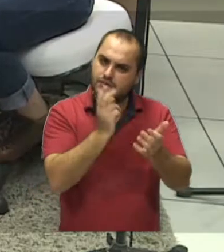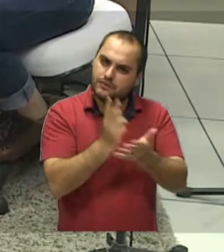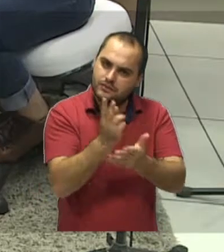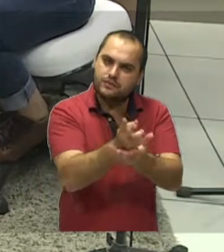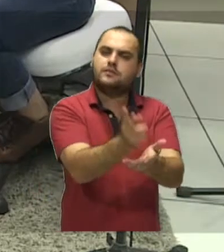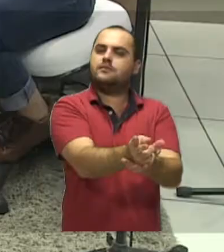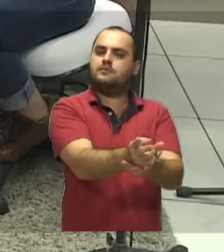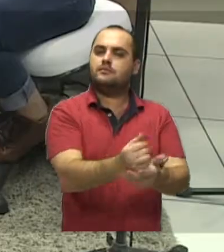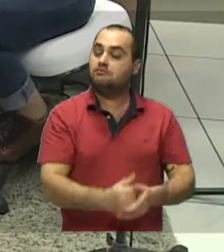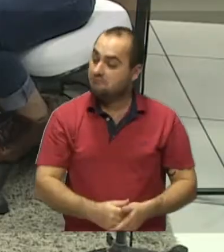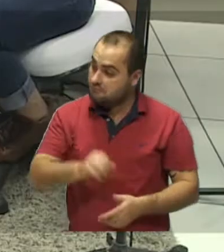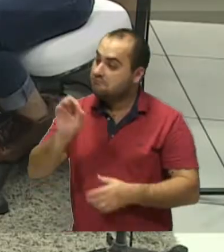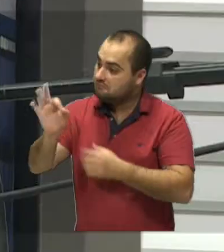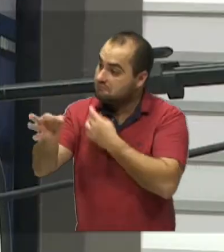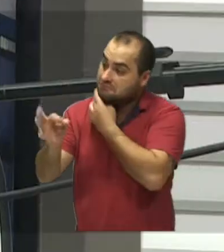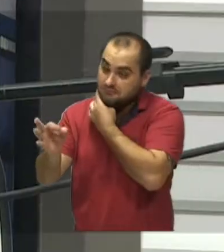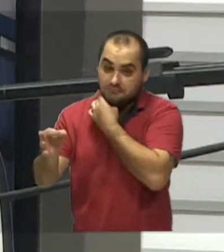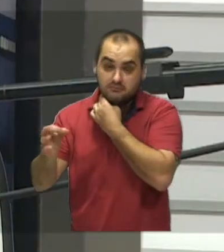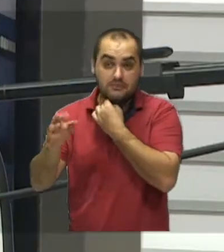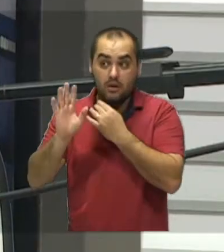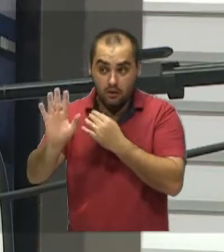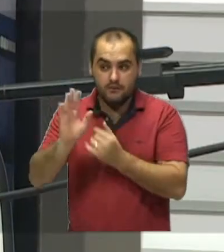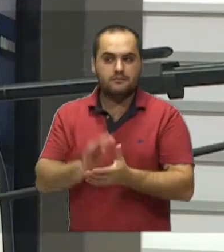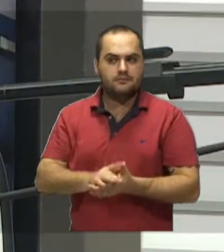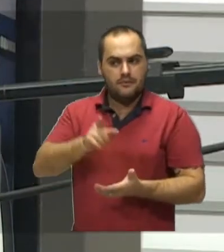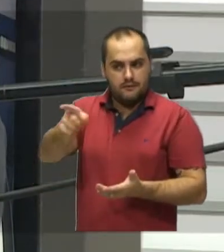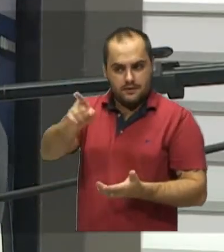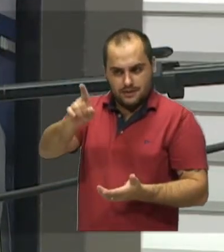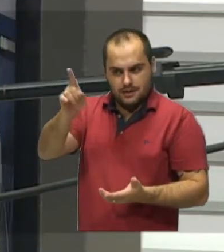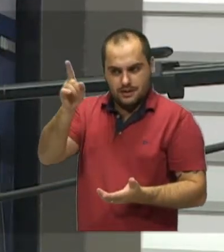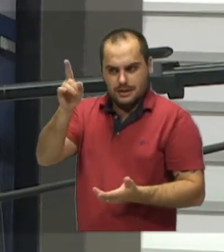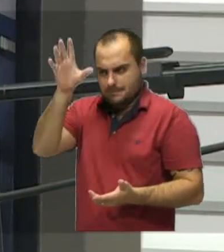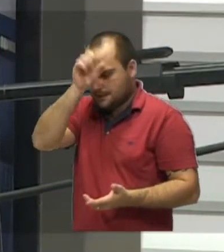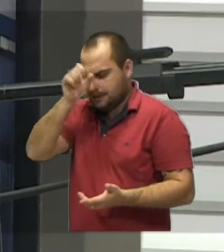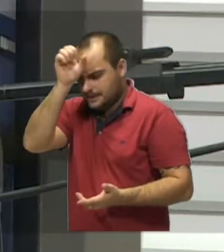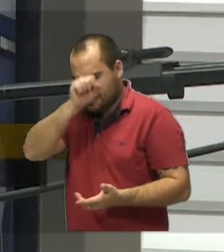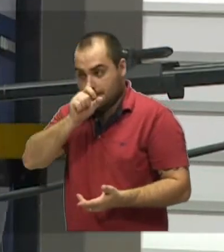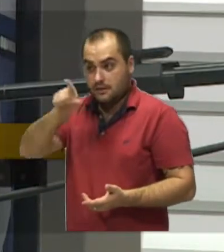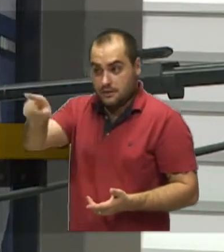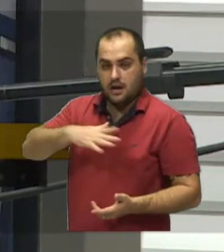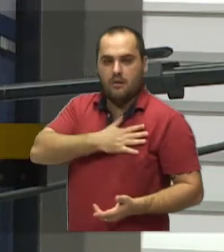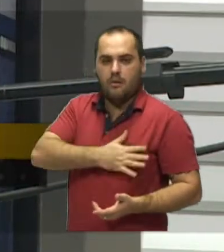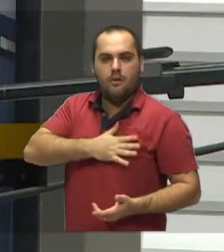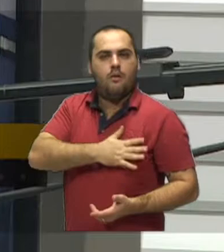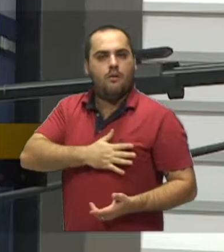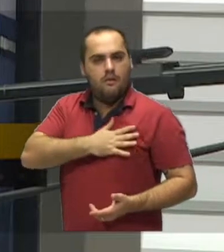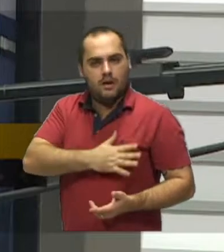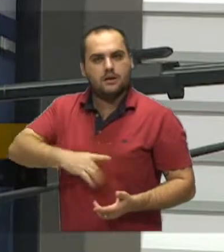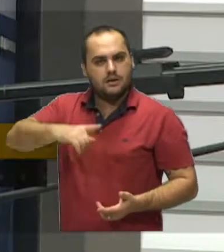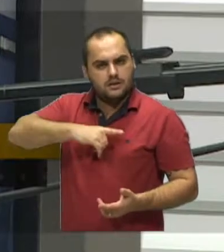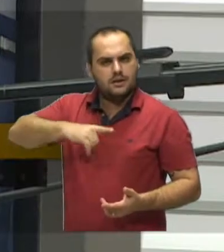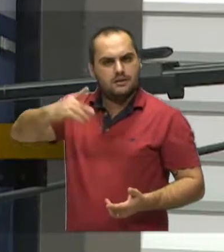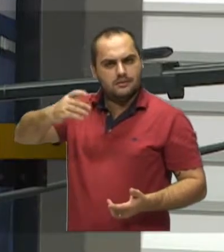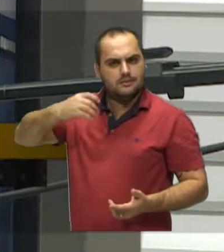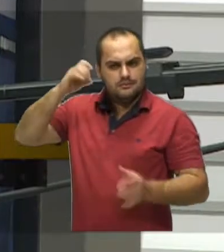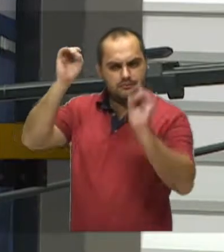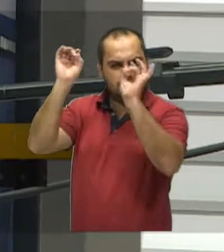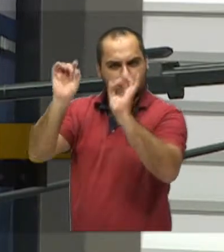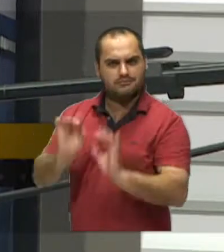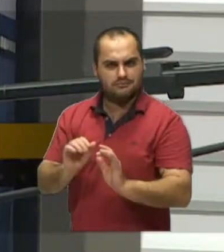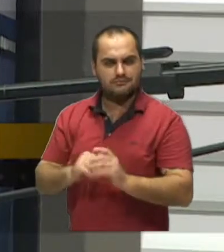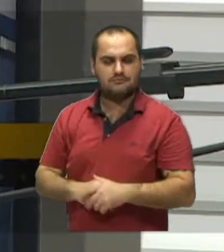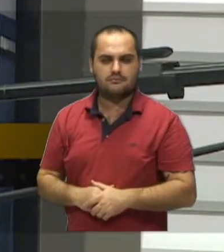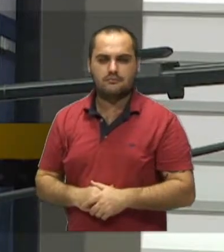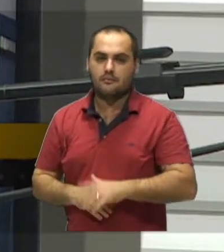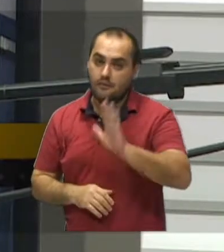engrenagem. E bacana, porque você estudar o que você gosta tem outro prazer, né? Eu tive a experiência de fazer uma graduação quando eu